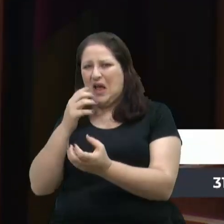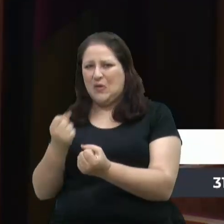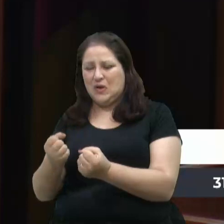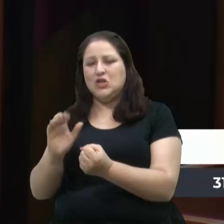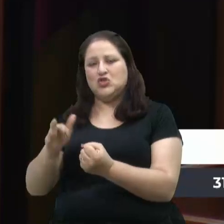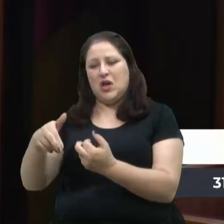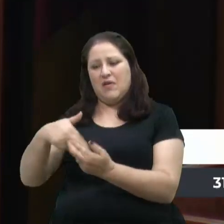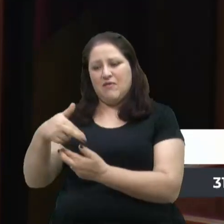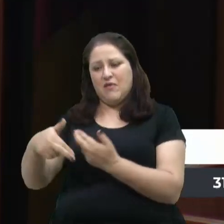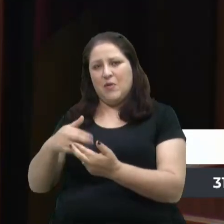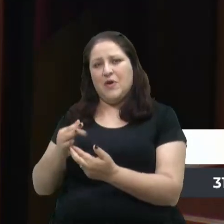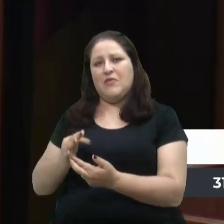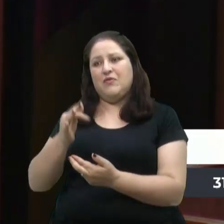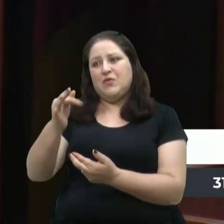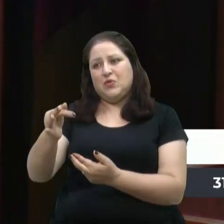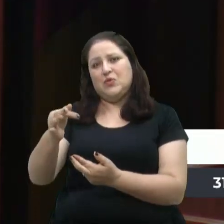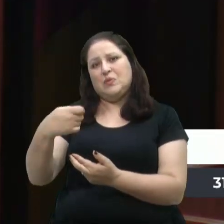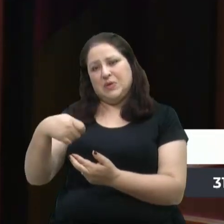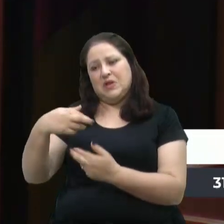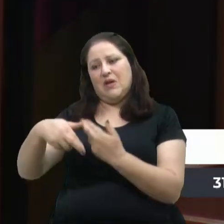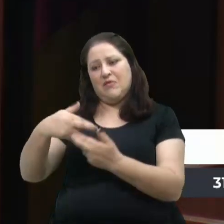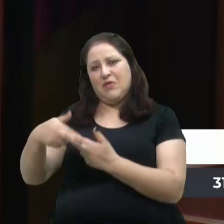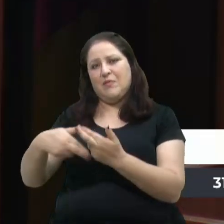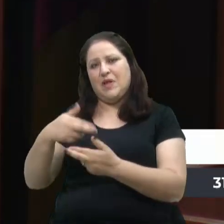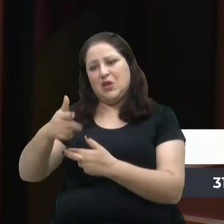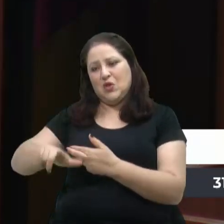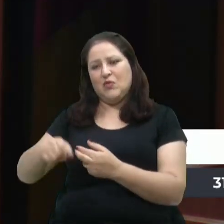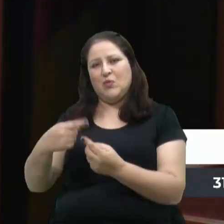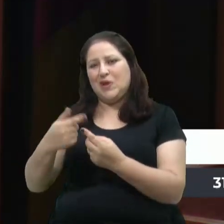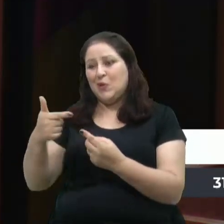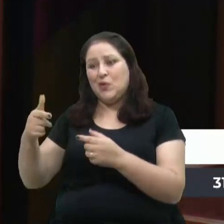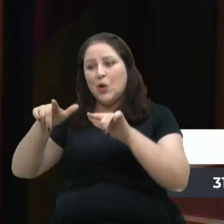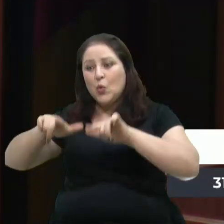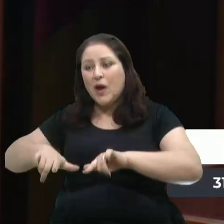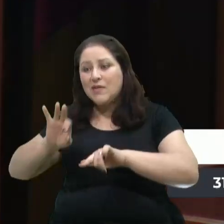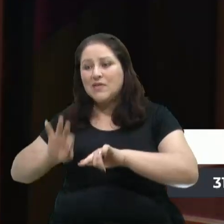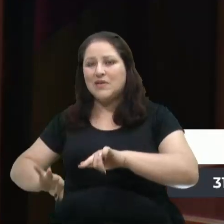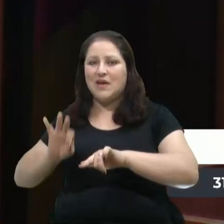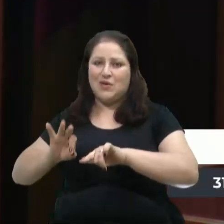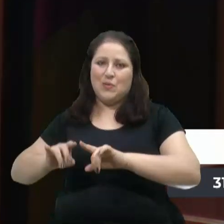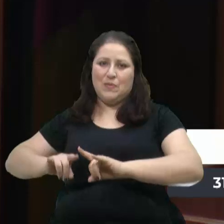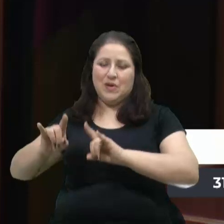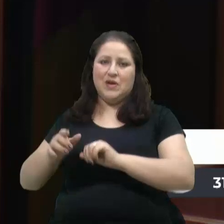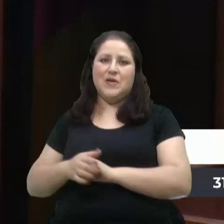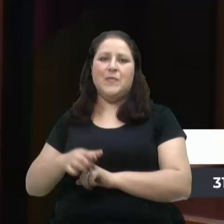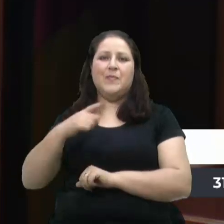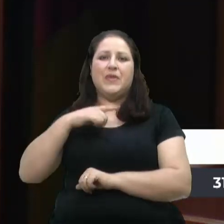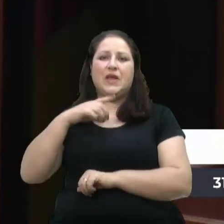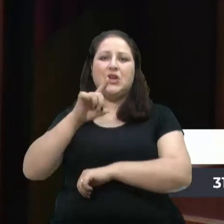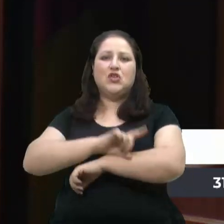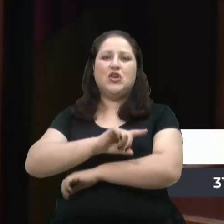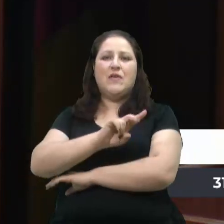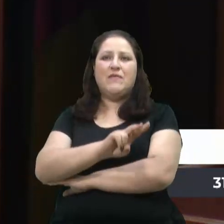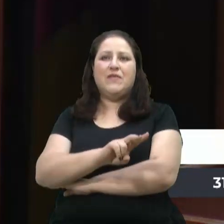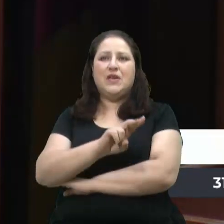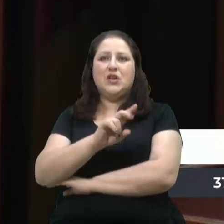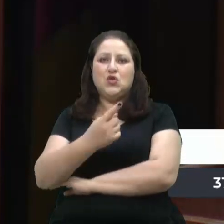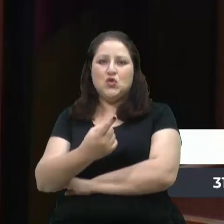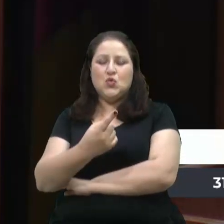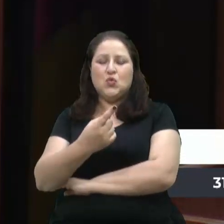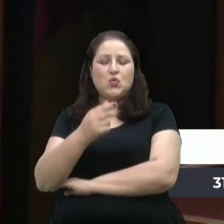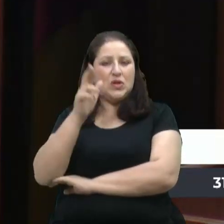reformar de novo porque não tá num lugar adequado e me ajuda a vereador velocino 21 de Abril não se afastou Paulo então